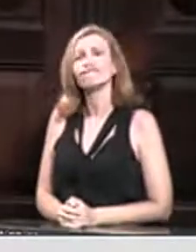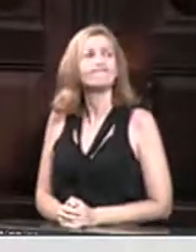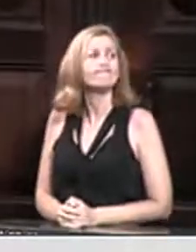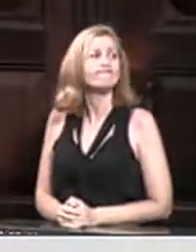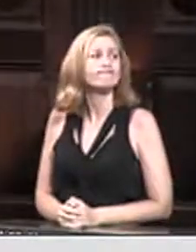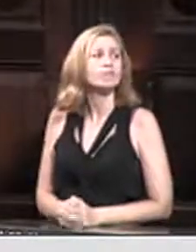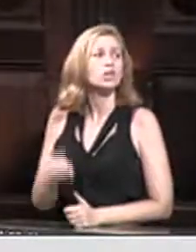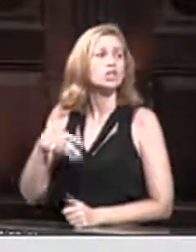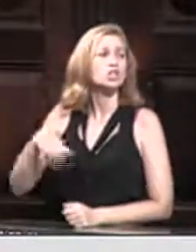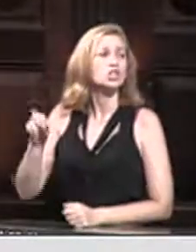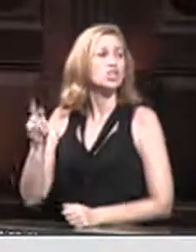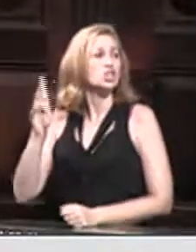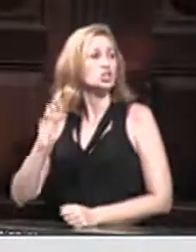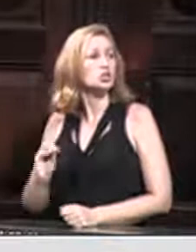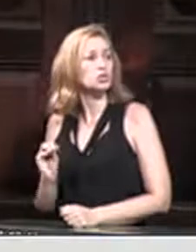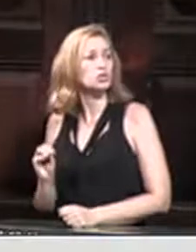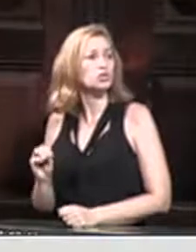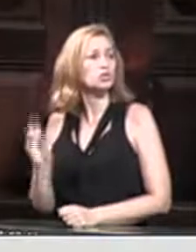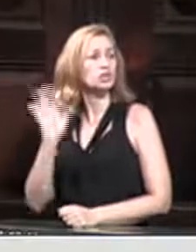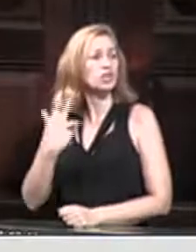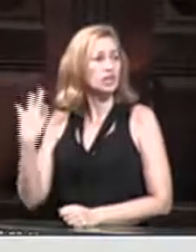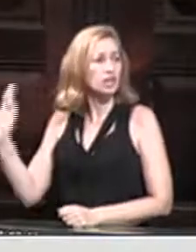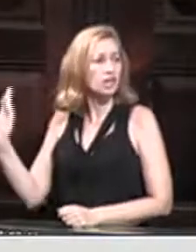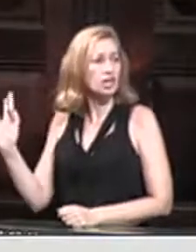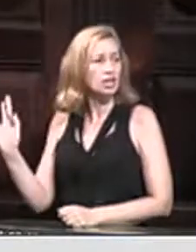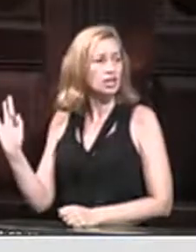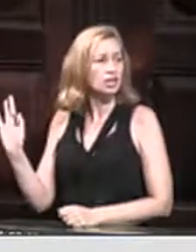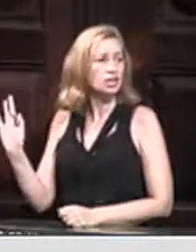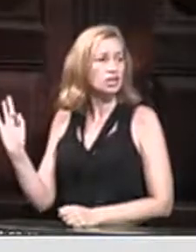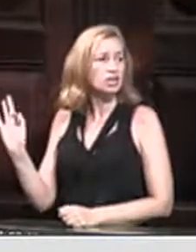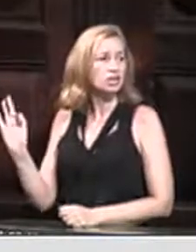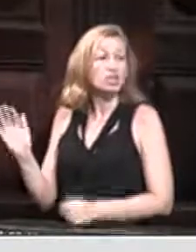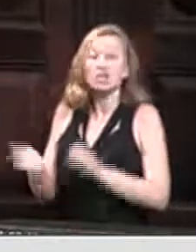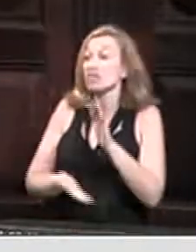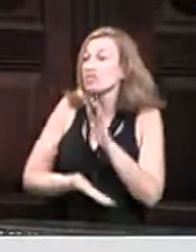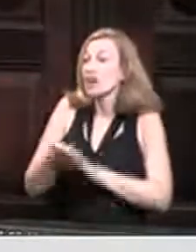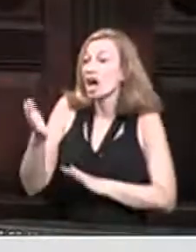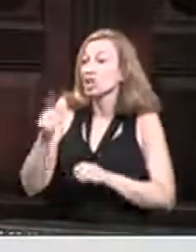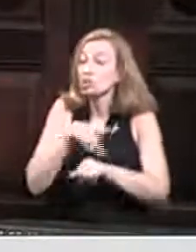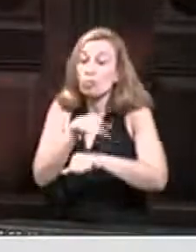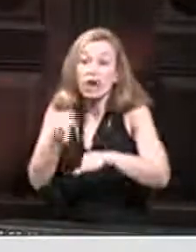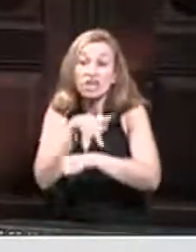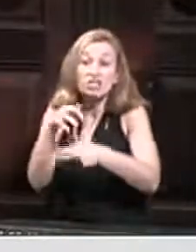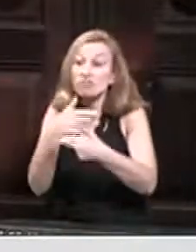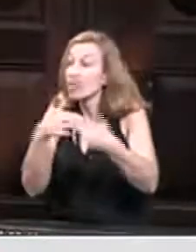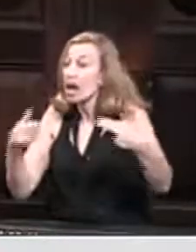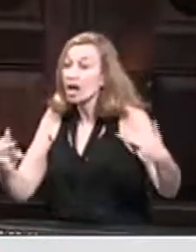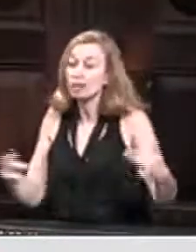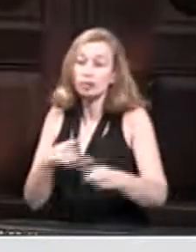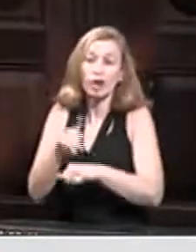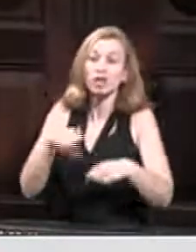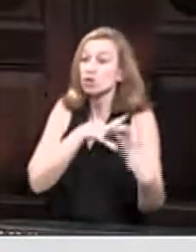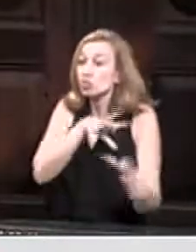um ministro do Supremo Tribunal Federal que percorre o país e outros países do mundo,